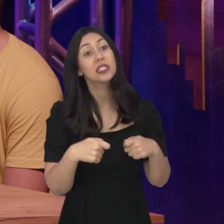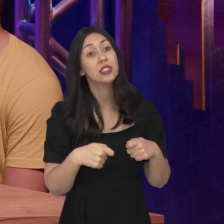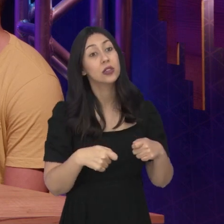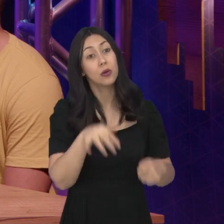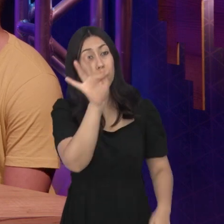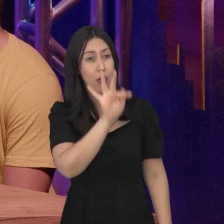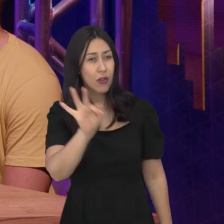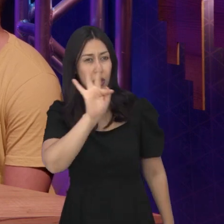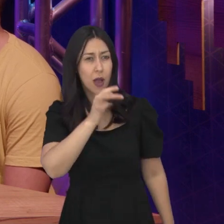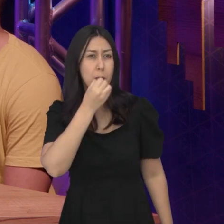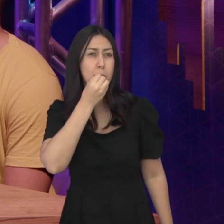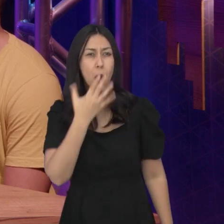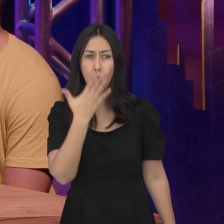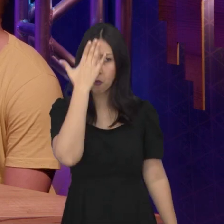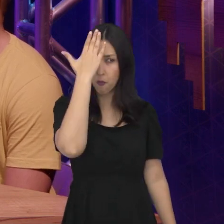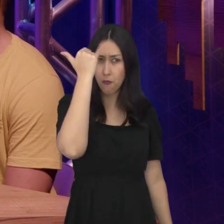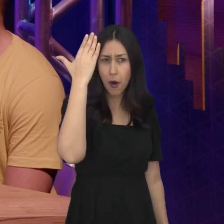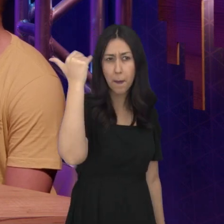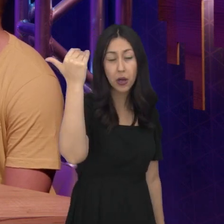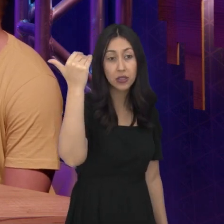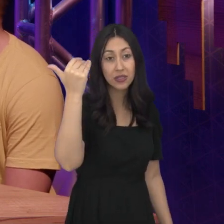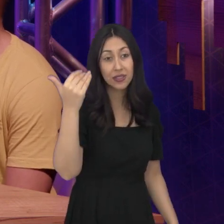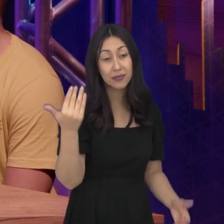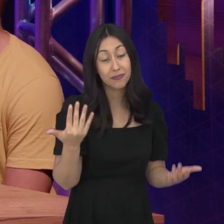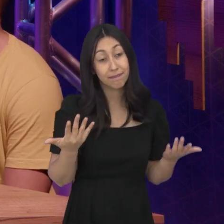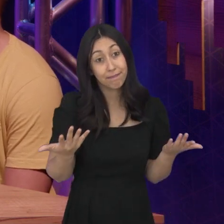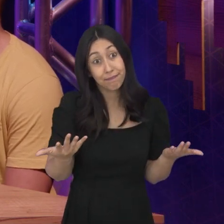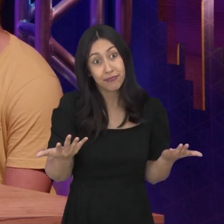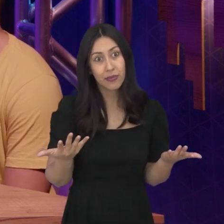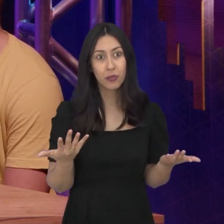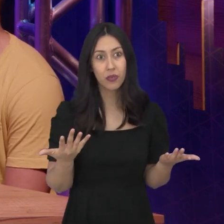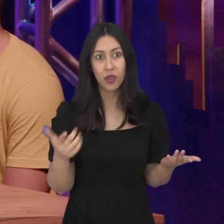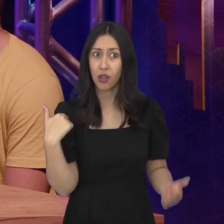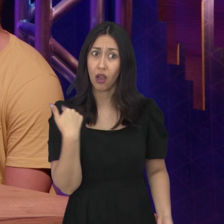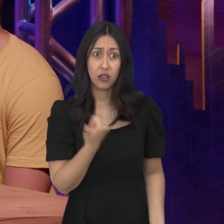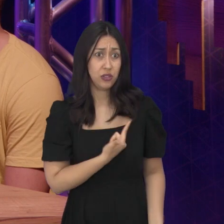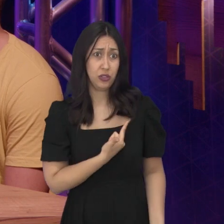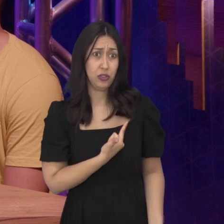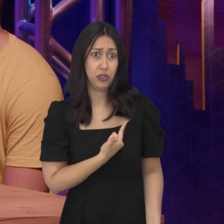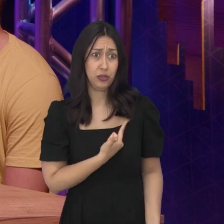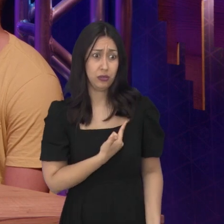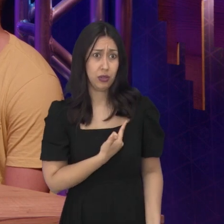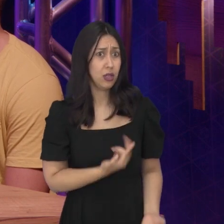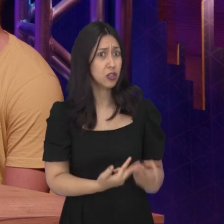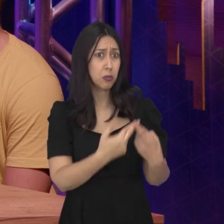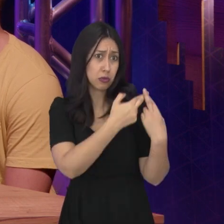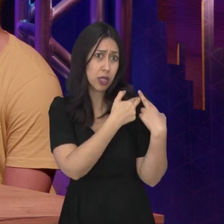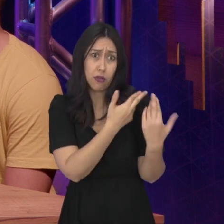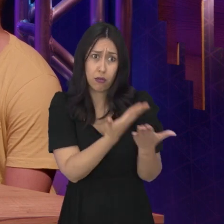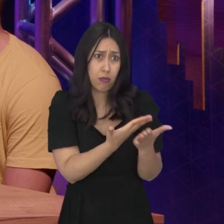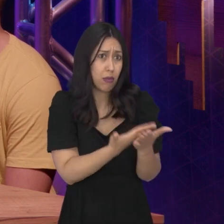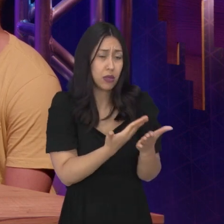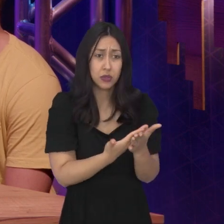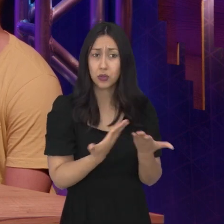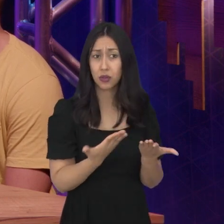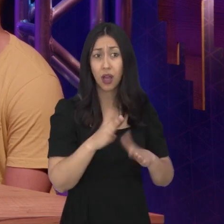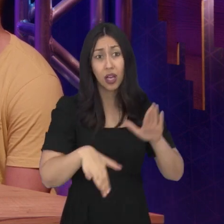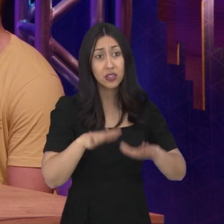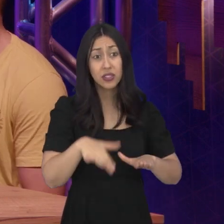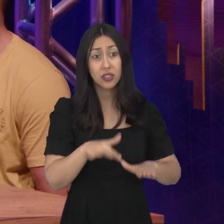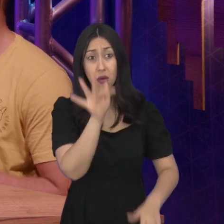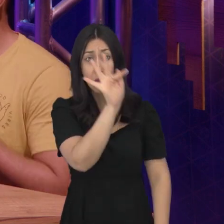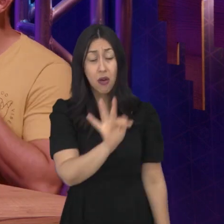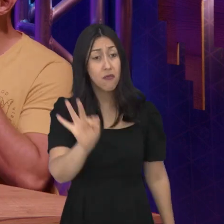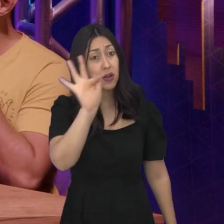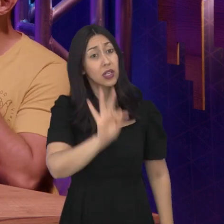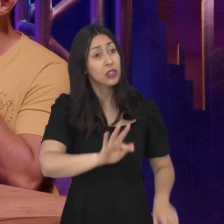que seja boa, que tenha nome. E, na verdade, tipo, você que faz, né, o seu estudo.